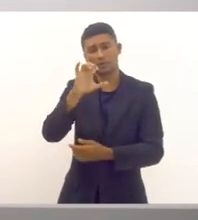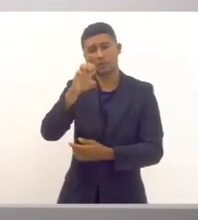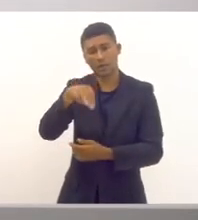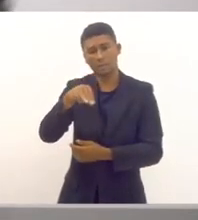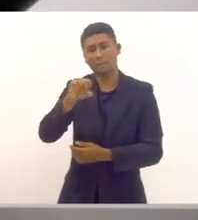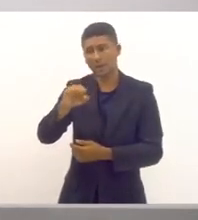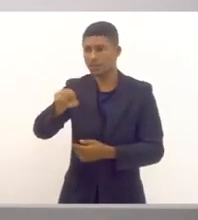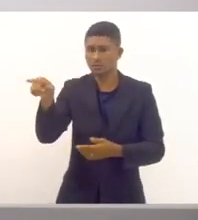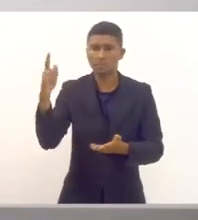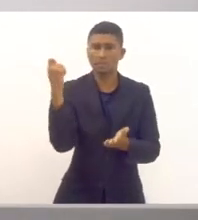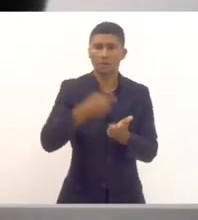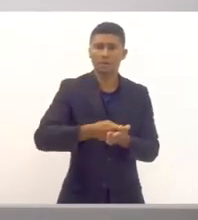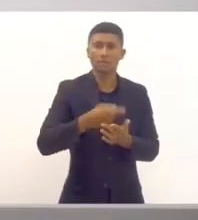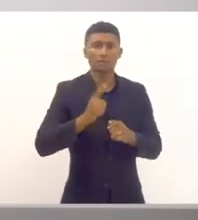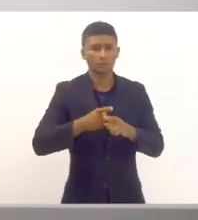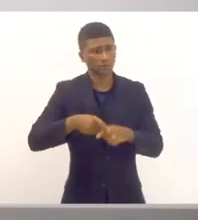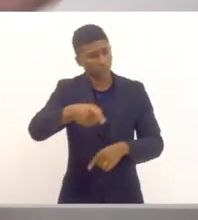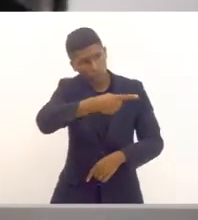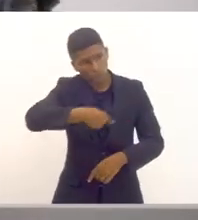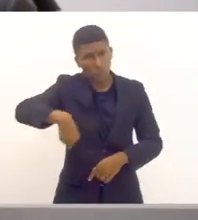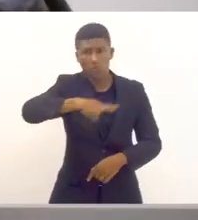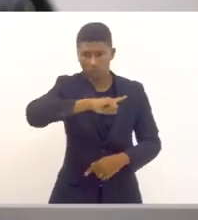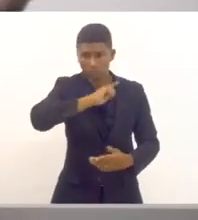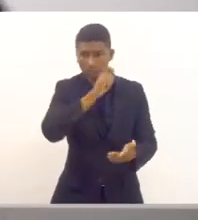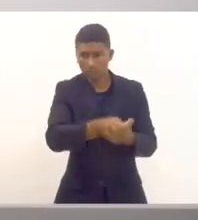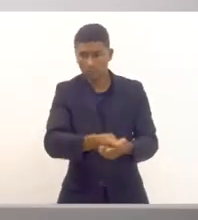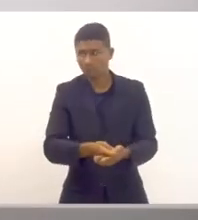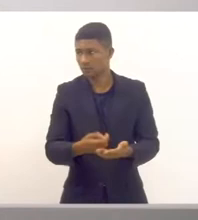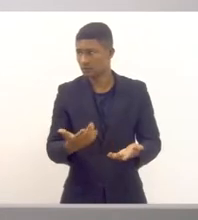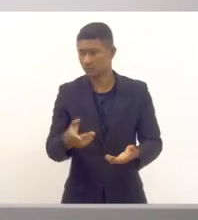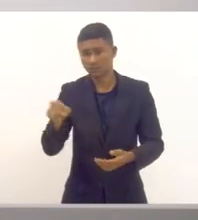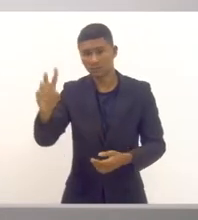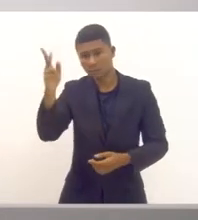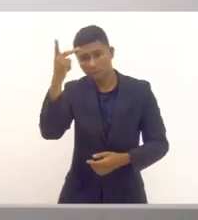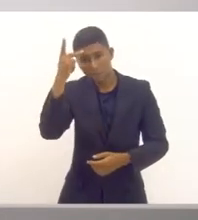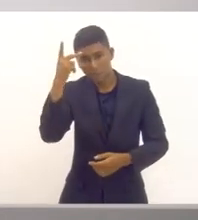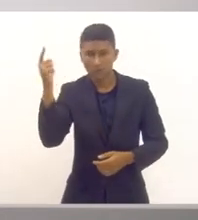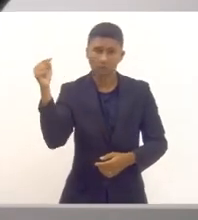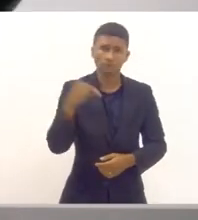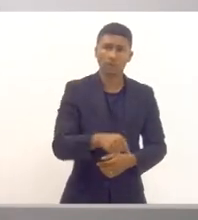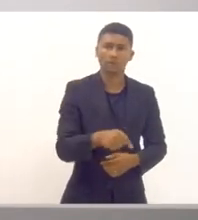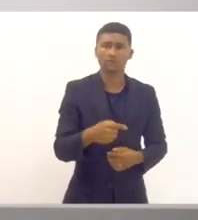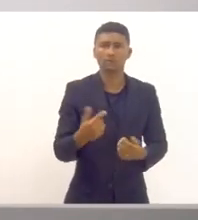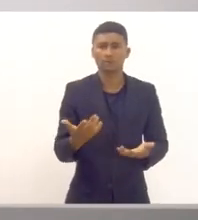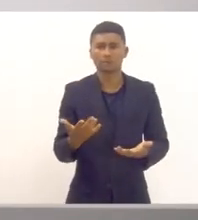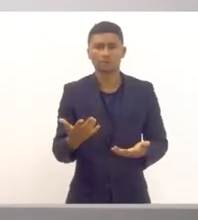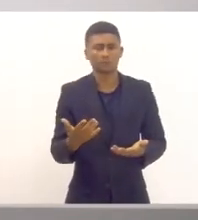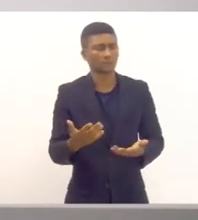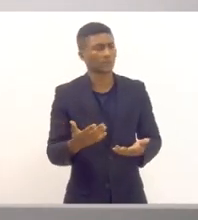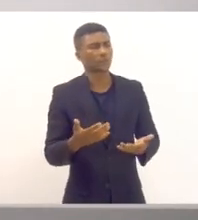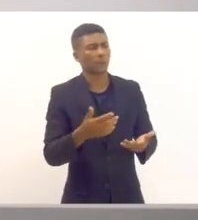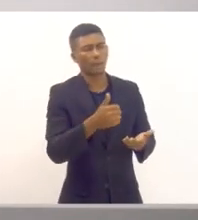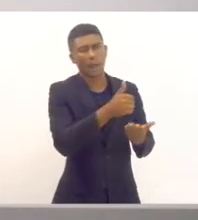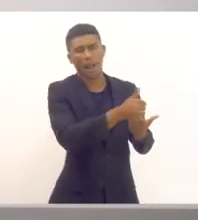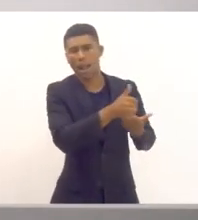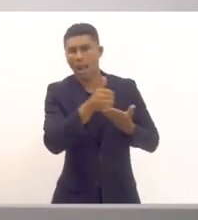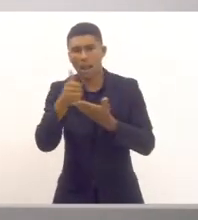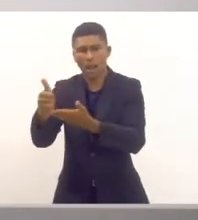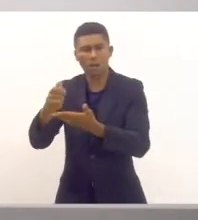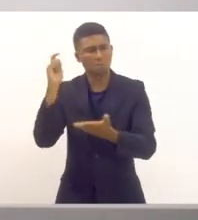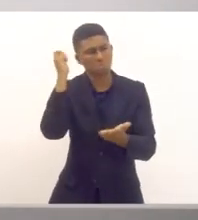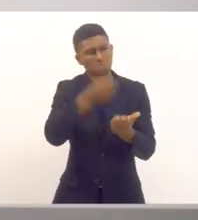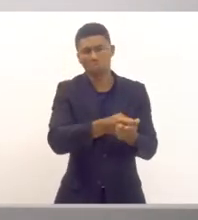estamos aqui, todos nós que estamos aqui pagamos. E ele vem de São Paulo para cá, carrega a carga aqui, volta e não paga o ICMS.